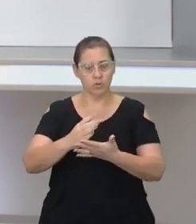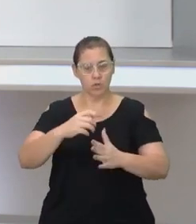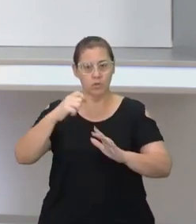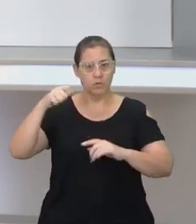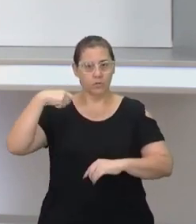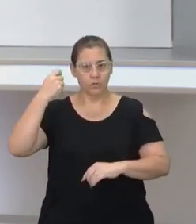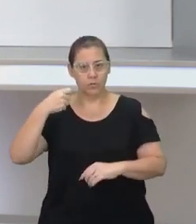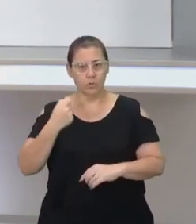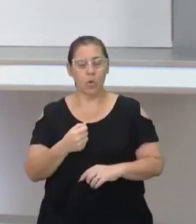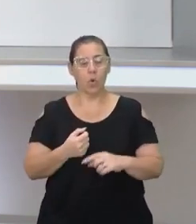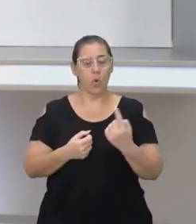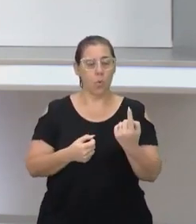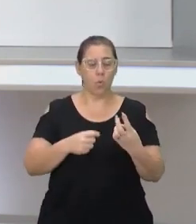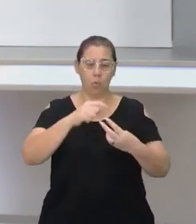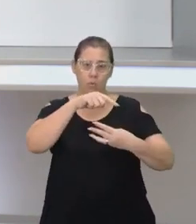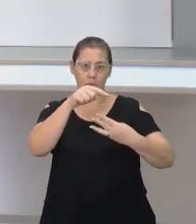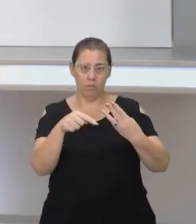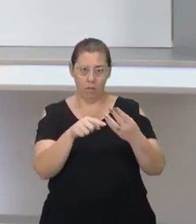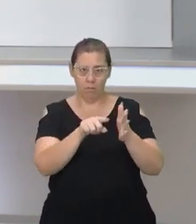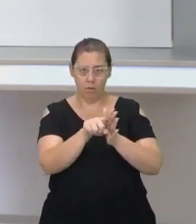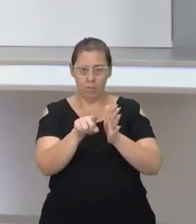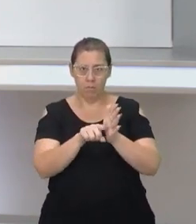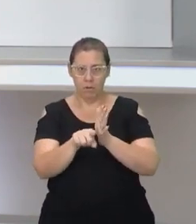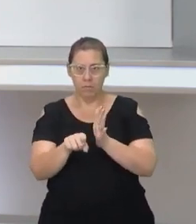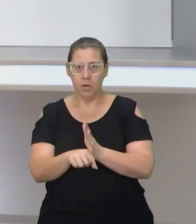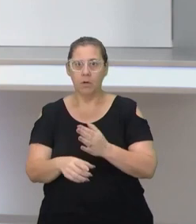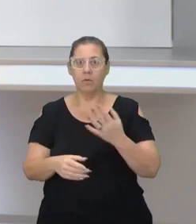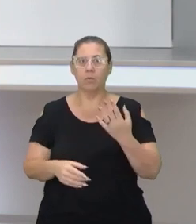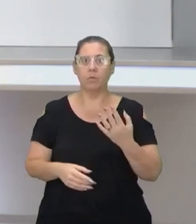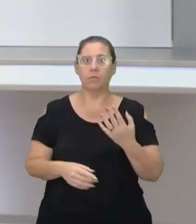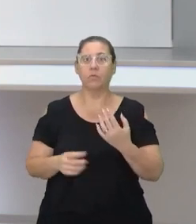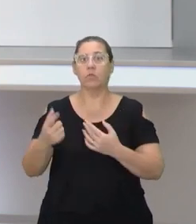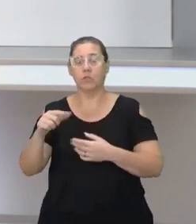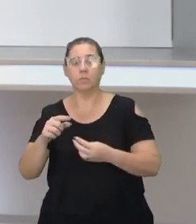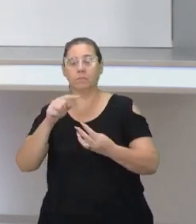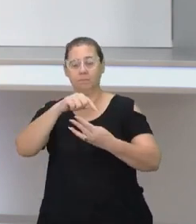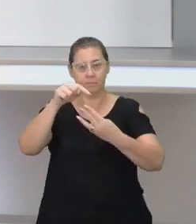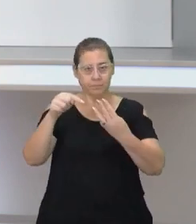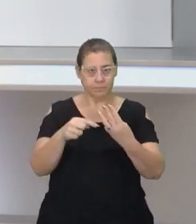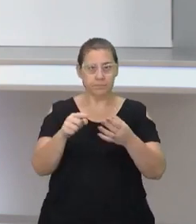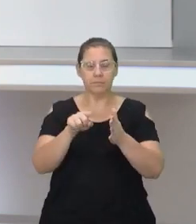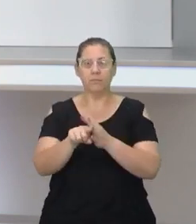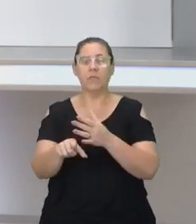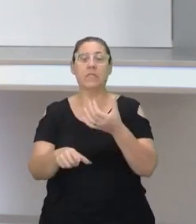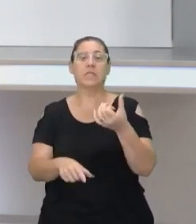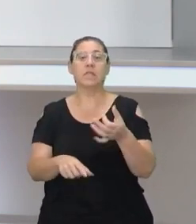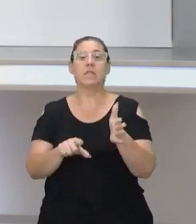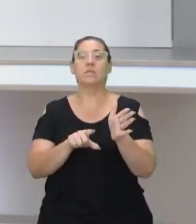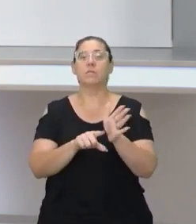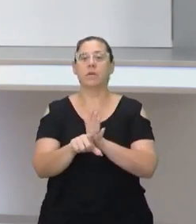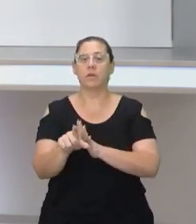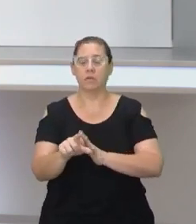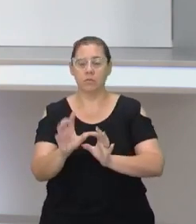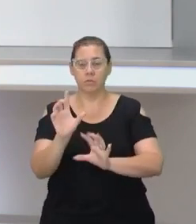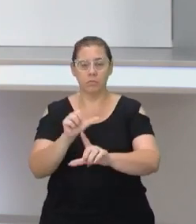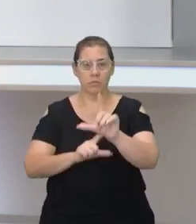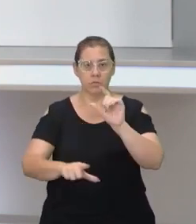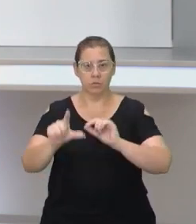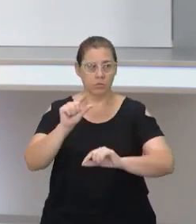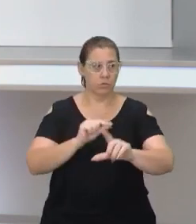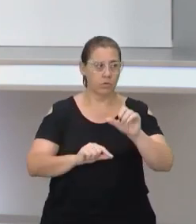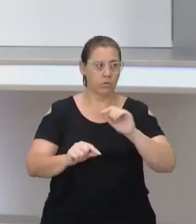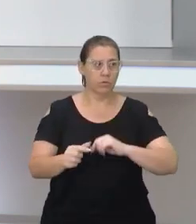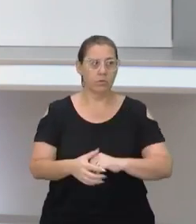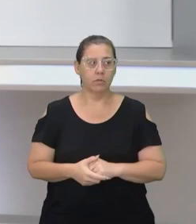vídeos, um vídeo com 3 questões e outro com mais 3. 6 questões foram selecionadas das